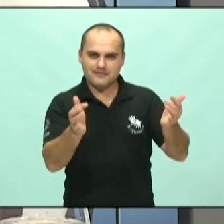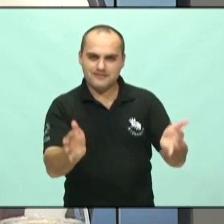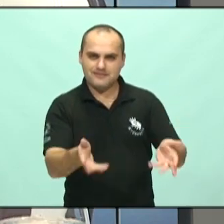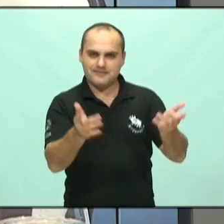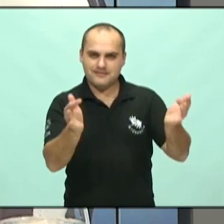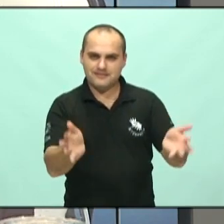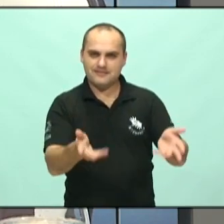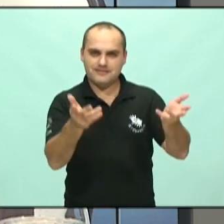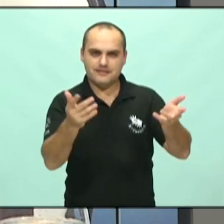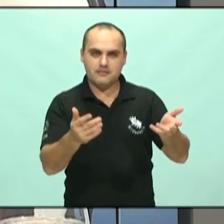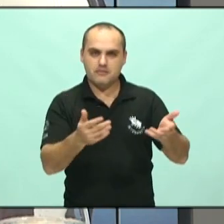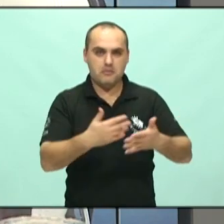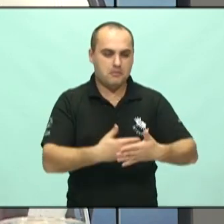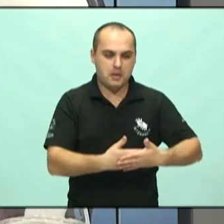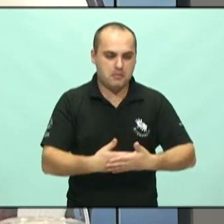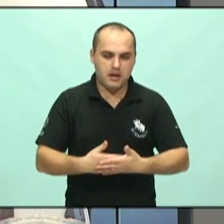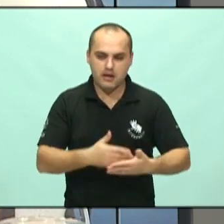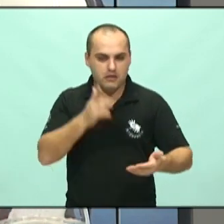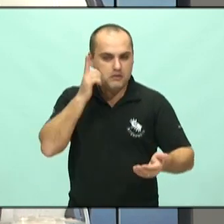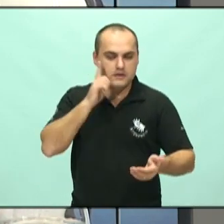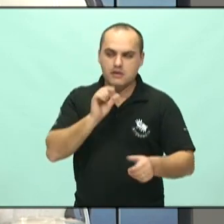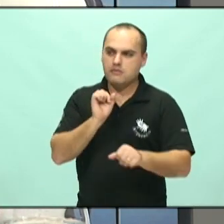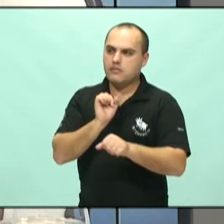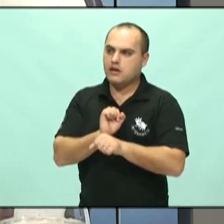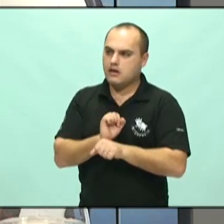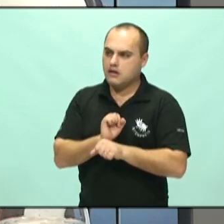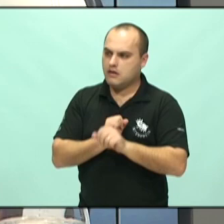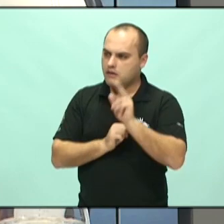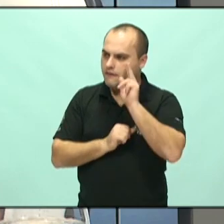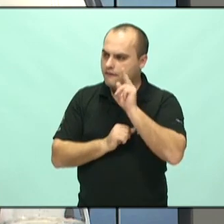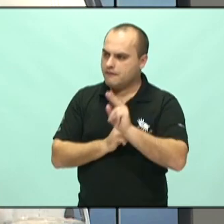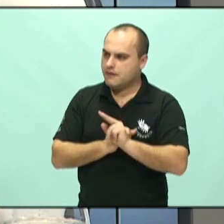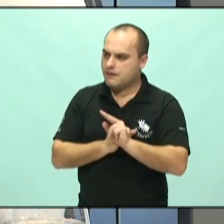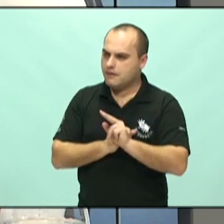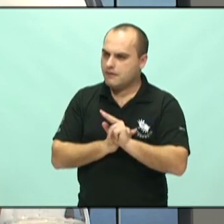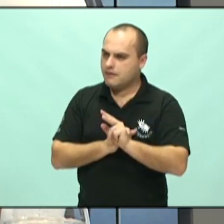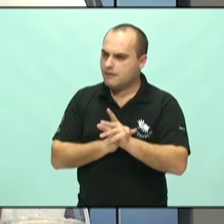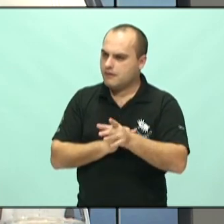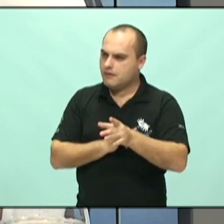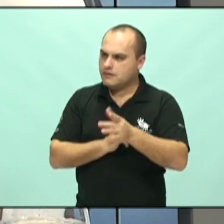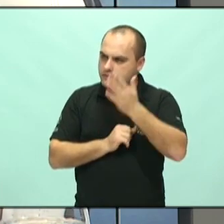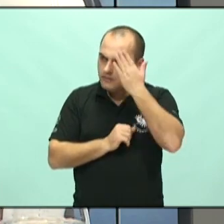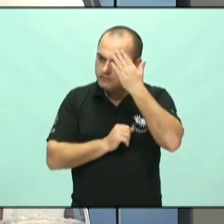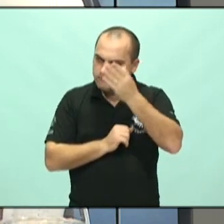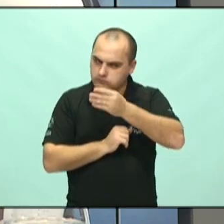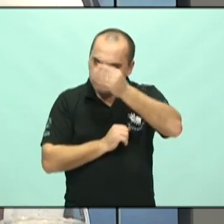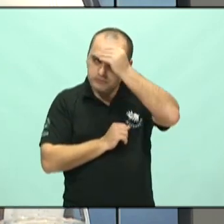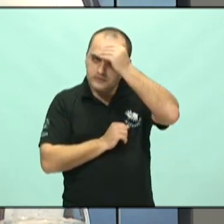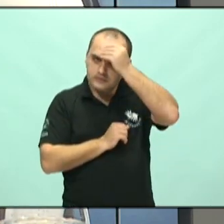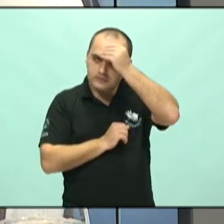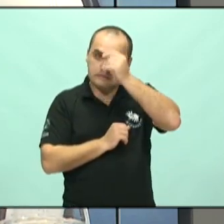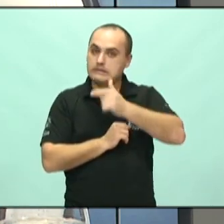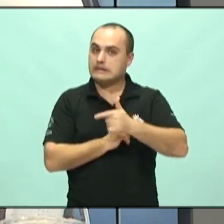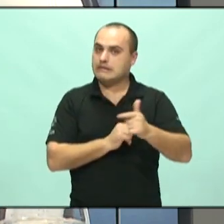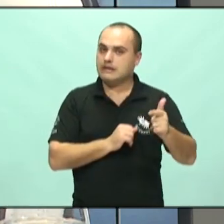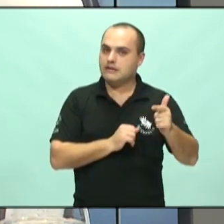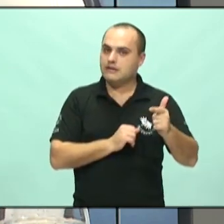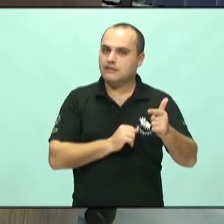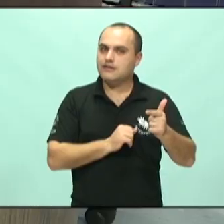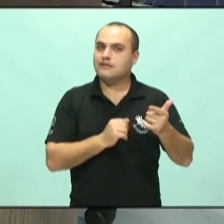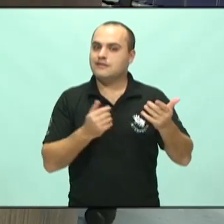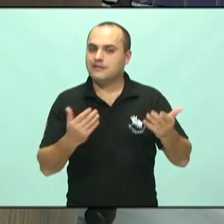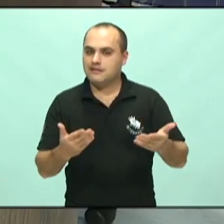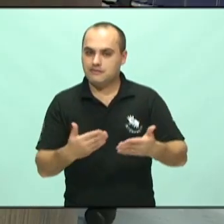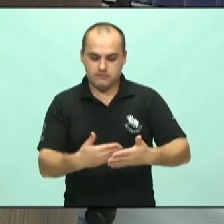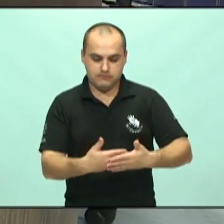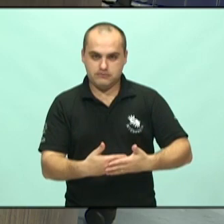para observação, para que as coisas que eles observem colhem neles, né? Então, a gente, desde bebê, já está ensinando eles na